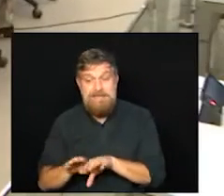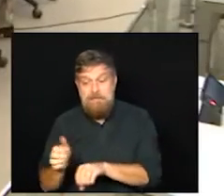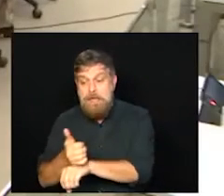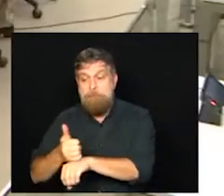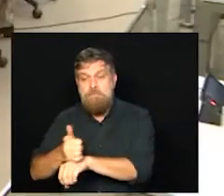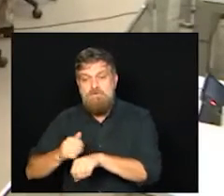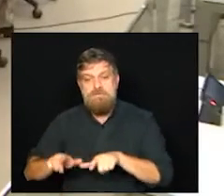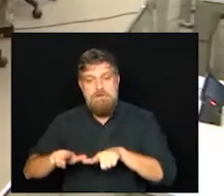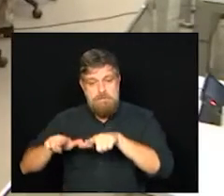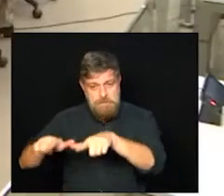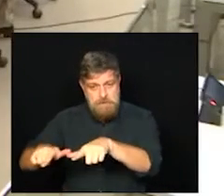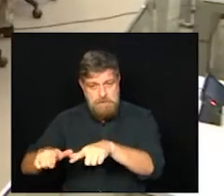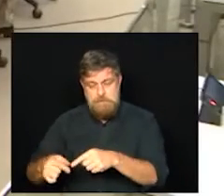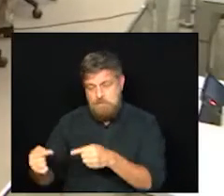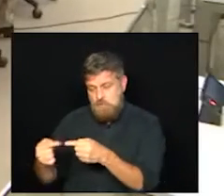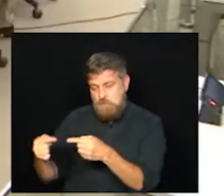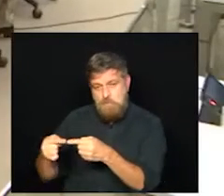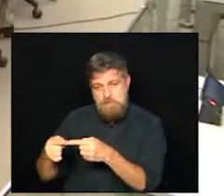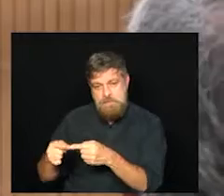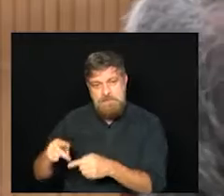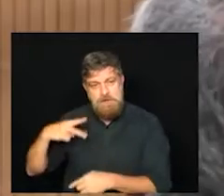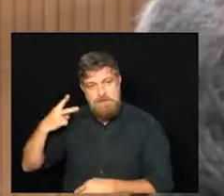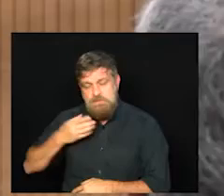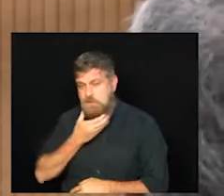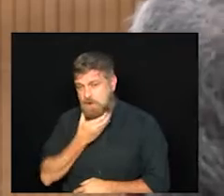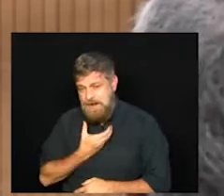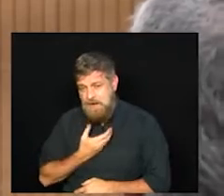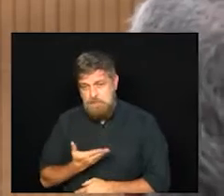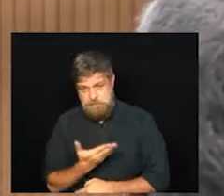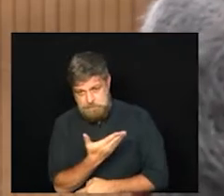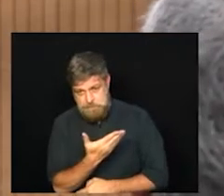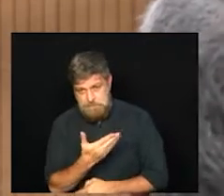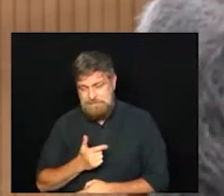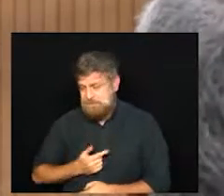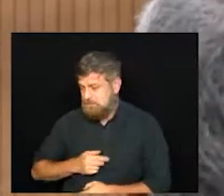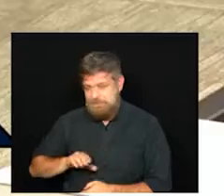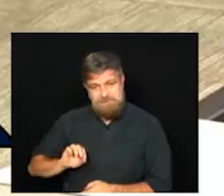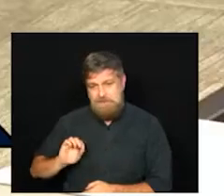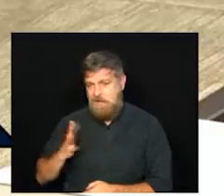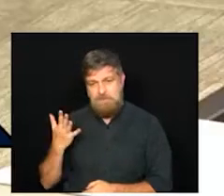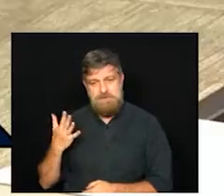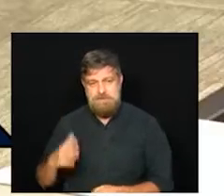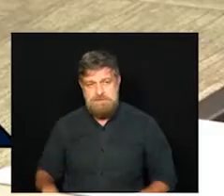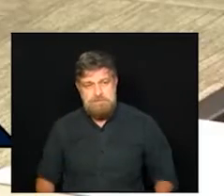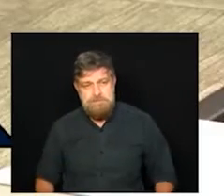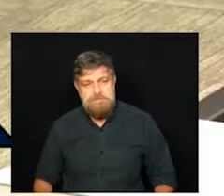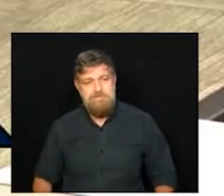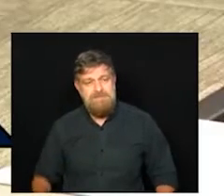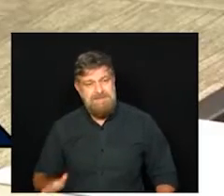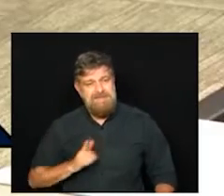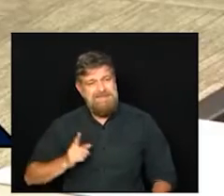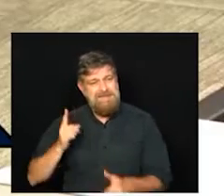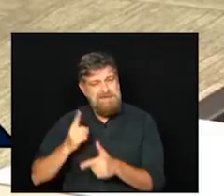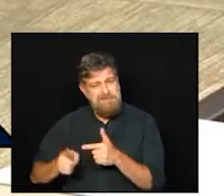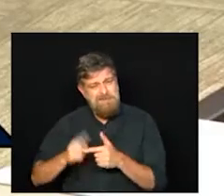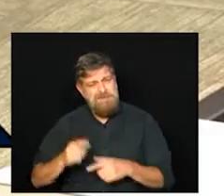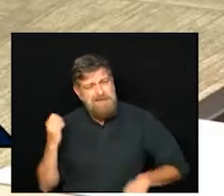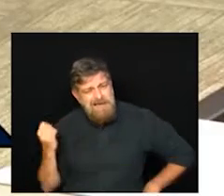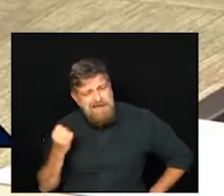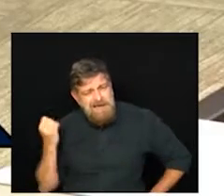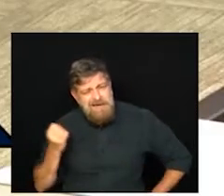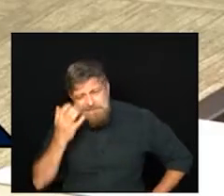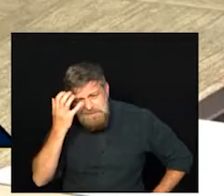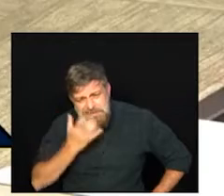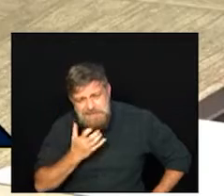profissional, o que, segundo o autor do projeto, o vereador Carmo Luiz, nem sempre acontece. Nós temos graves problemas